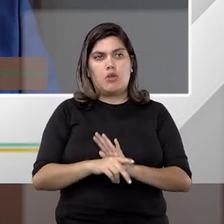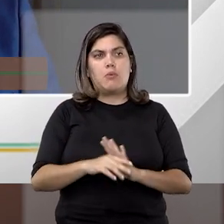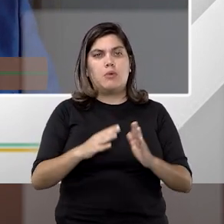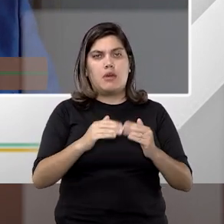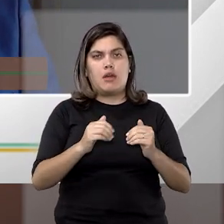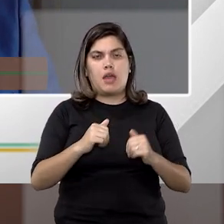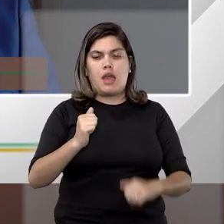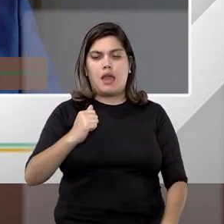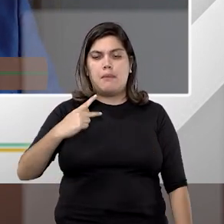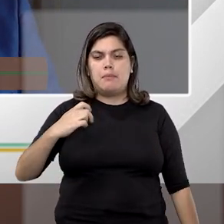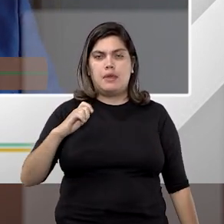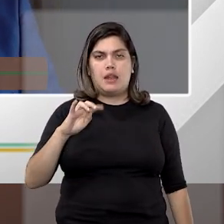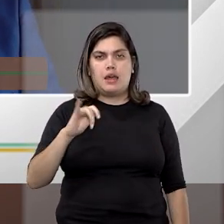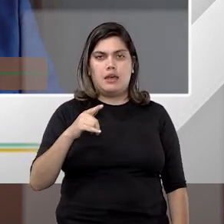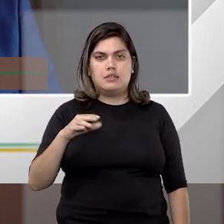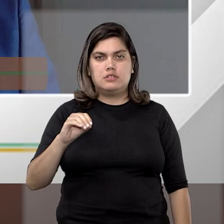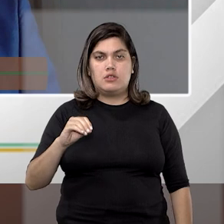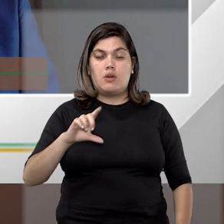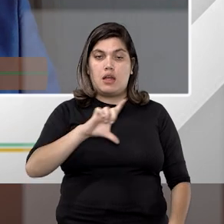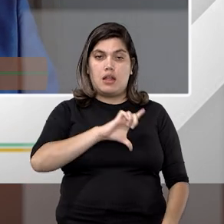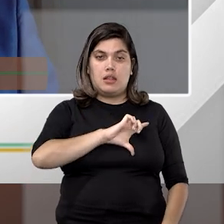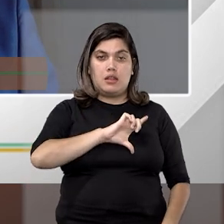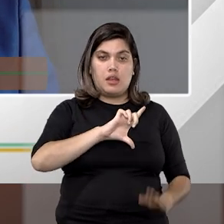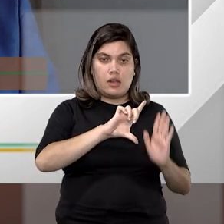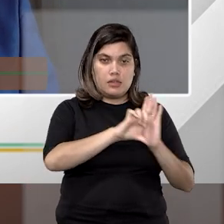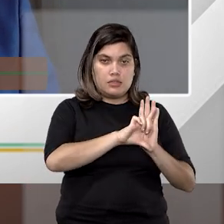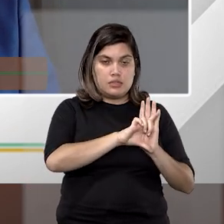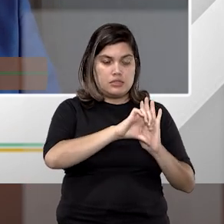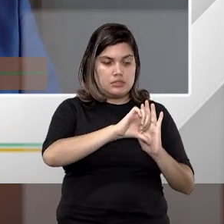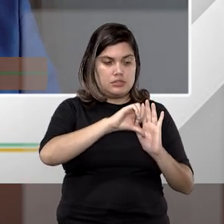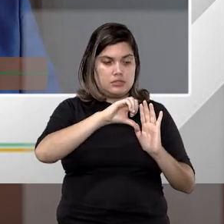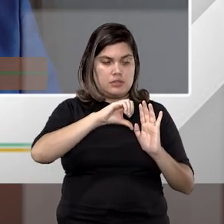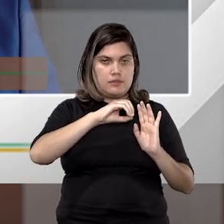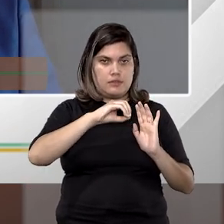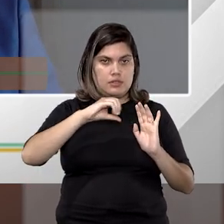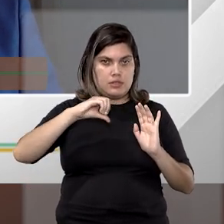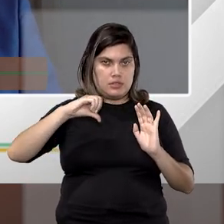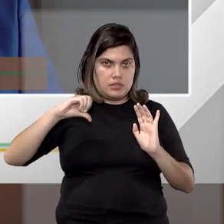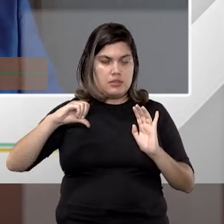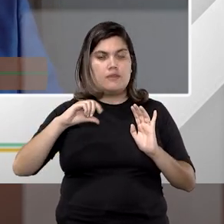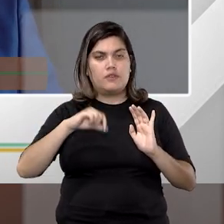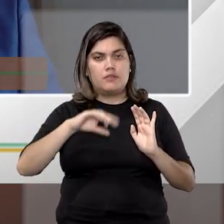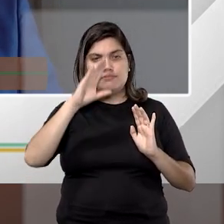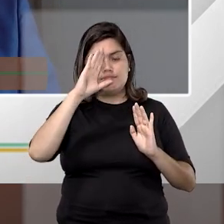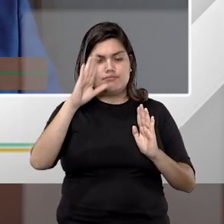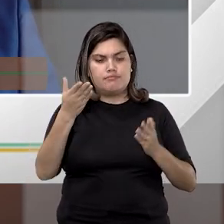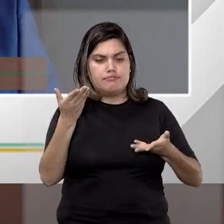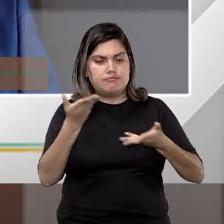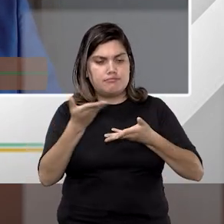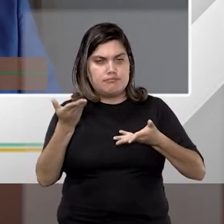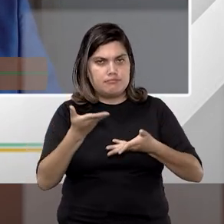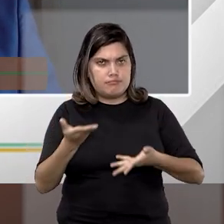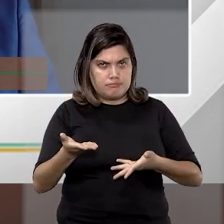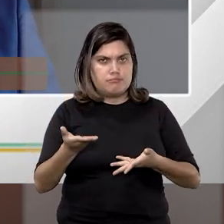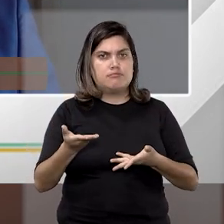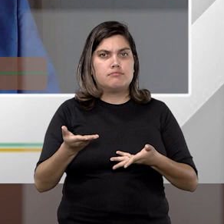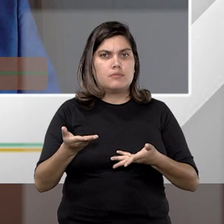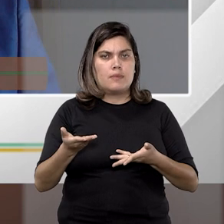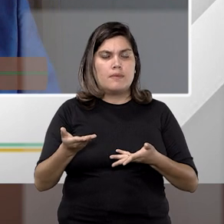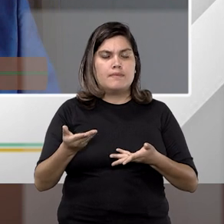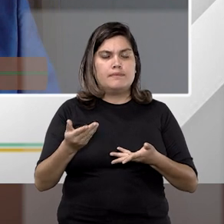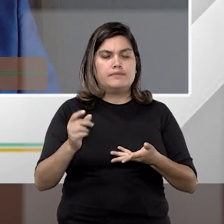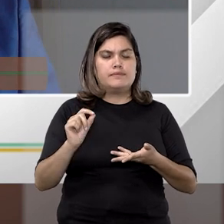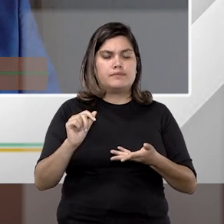dar pela ação né a lei 9.099 é pautada pela unirrecorribilidade que é uns Príncipes também